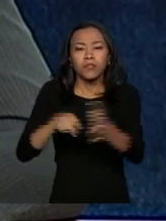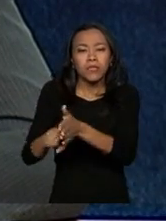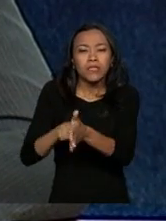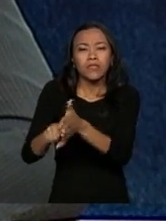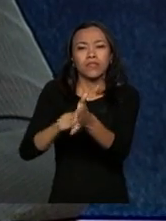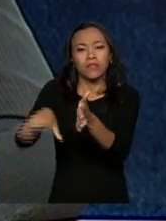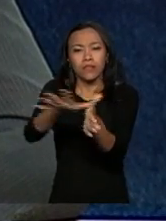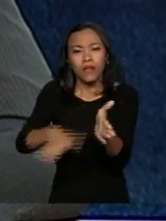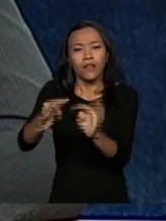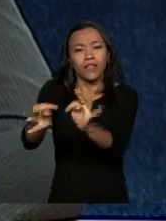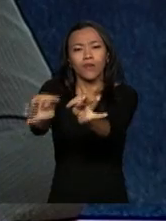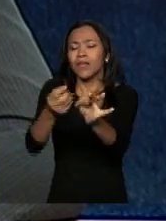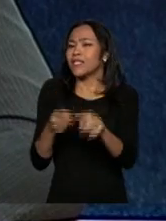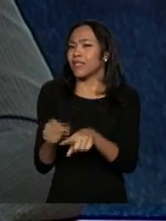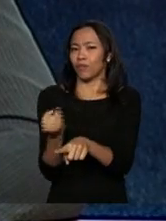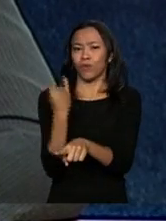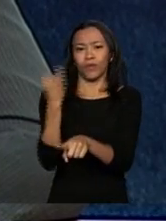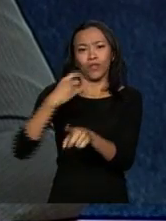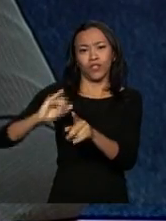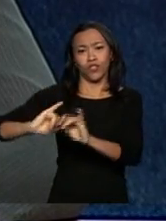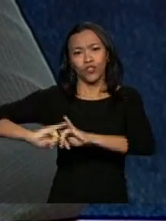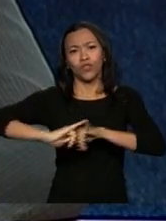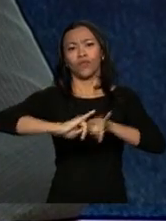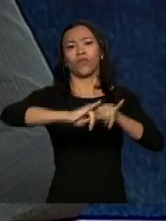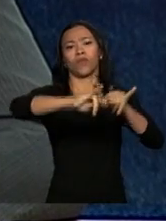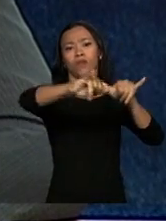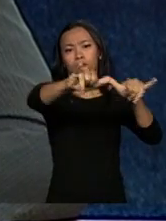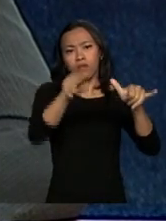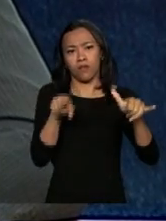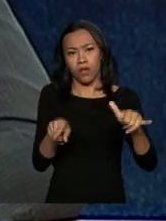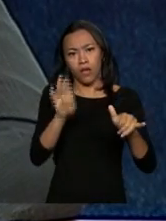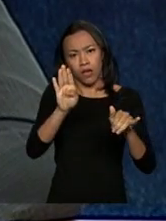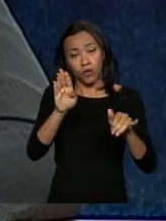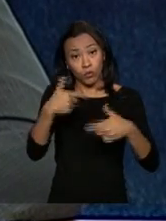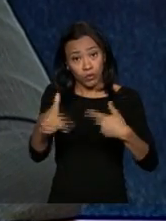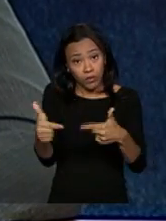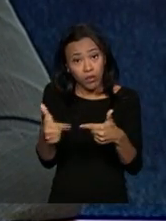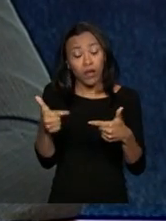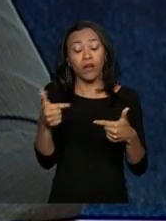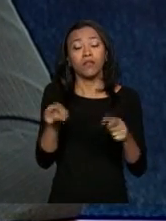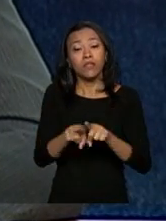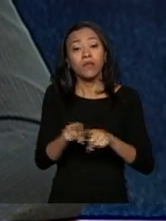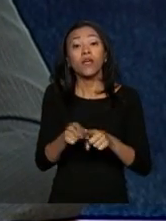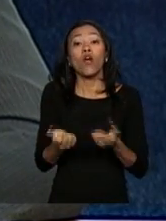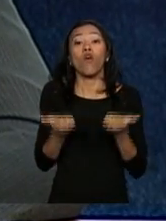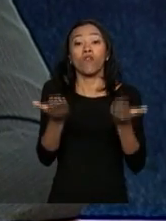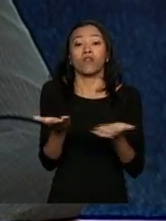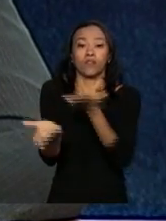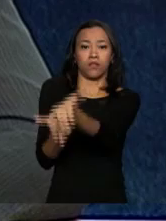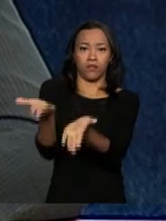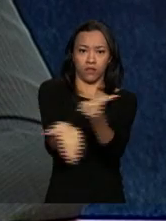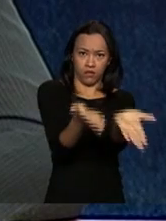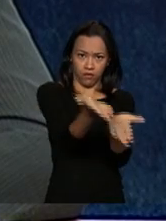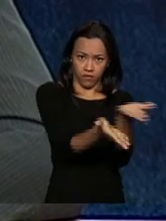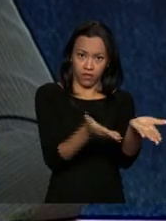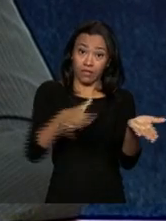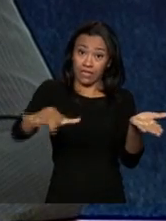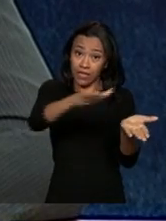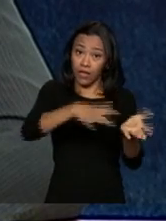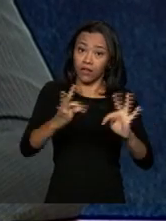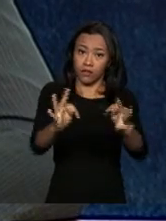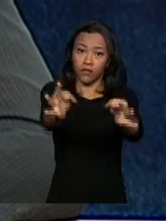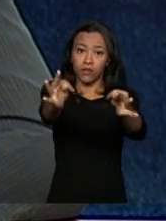valia para materializar a produção de bens e a produção de serviços com alto conteúdo de digital